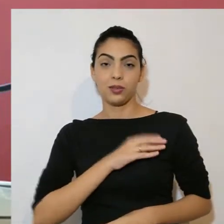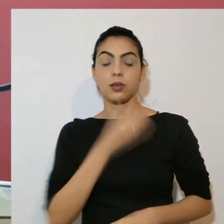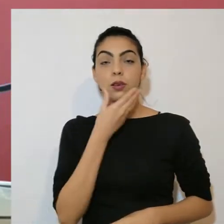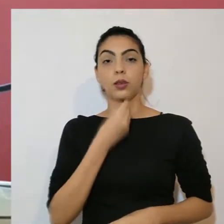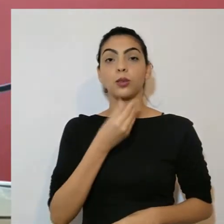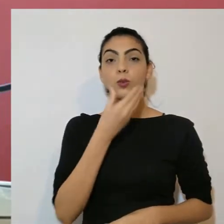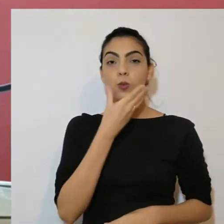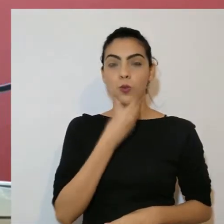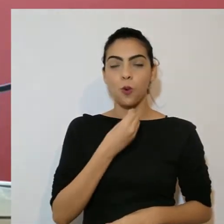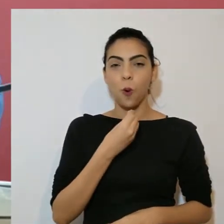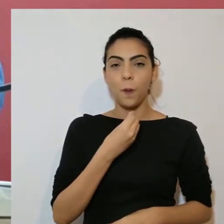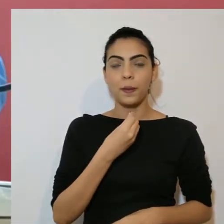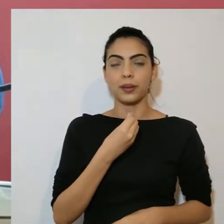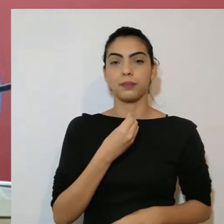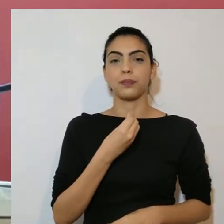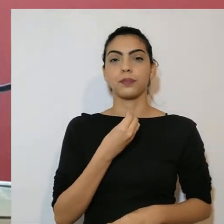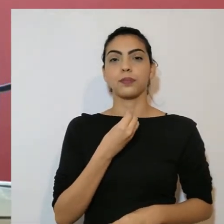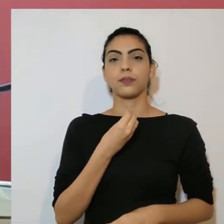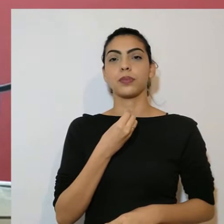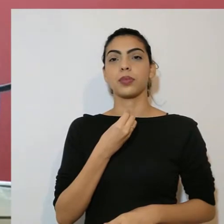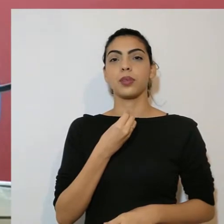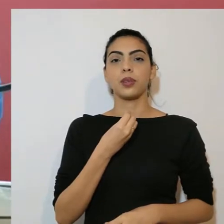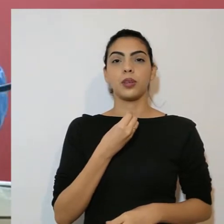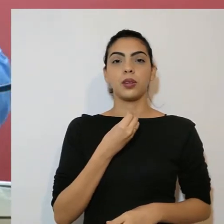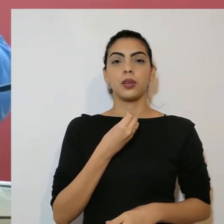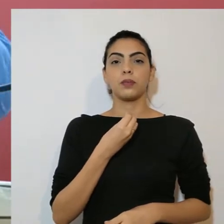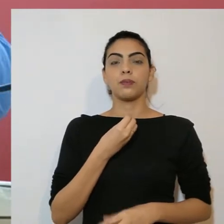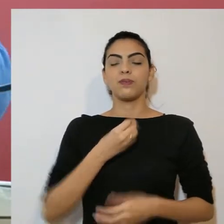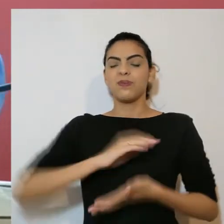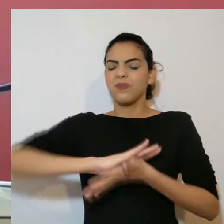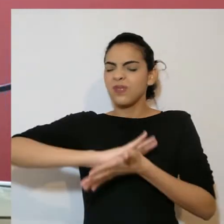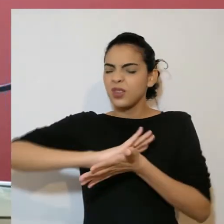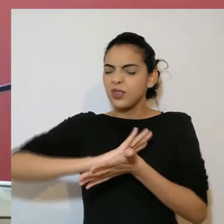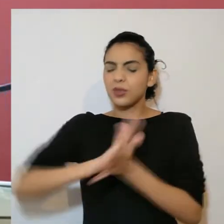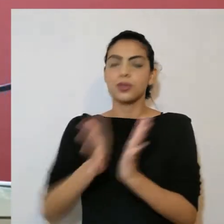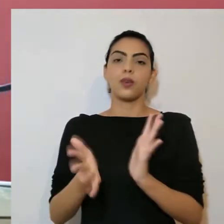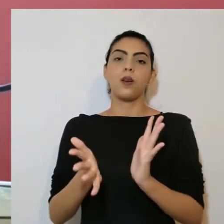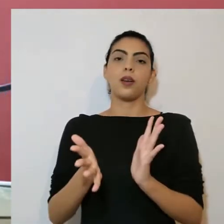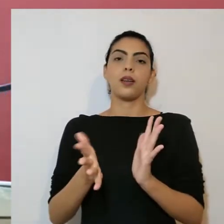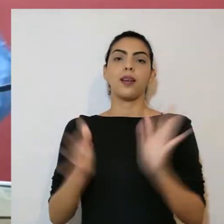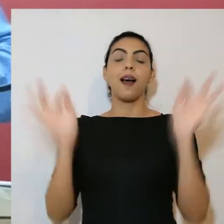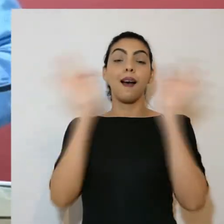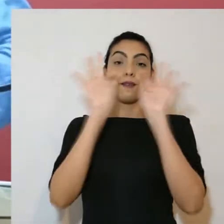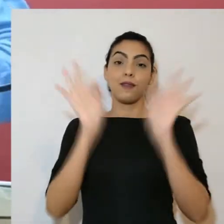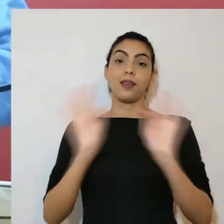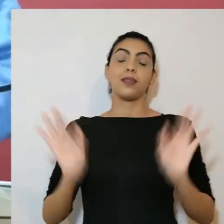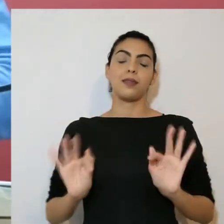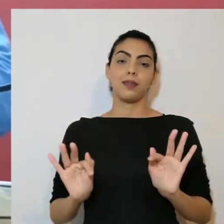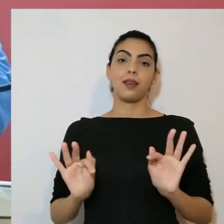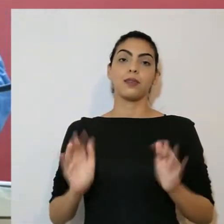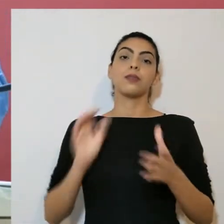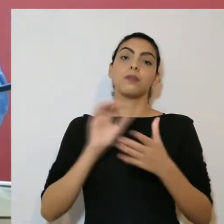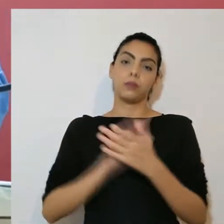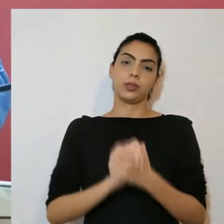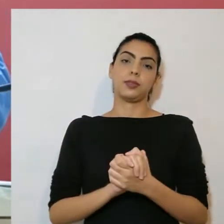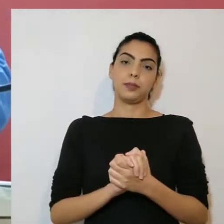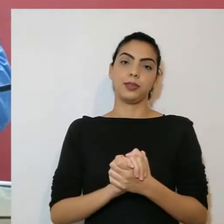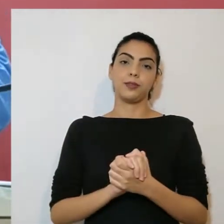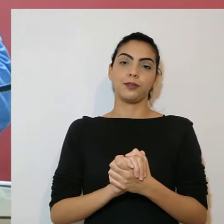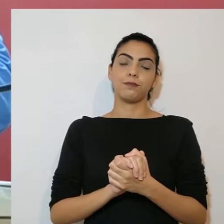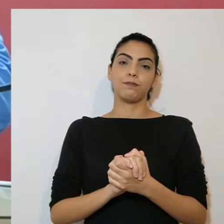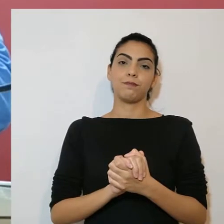no coração do homem. É essa dureza que destrói a felicidade